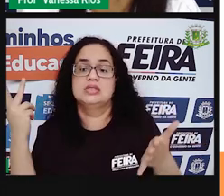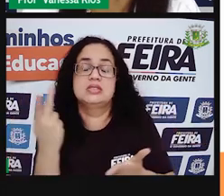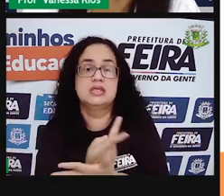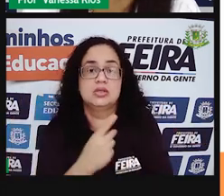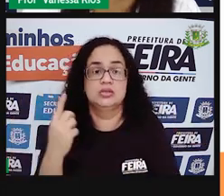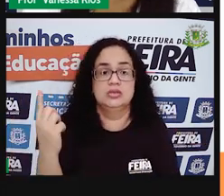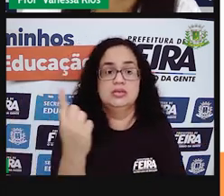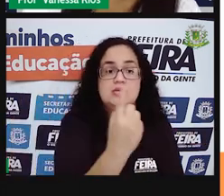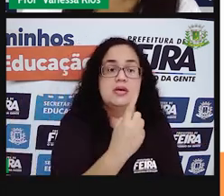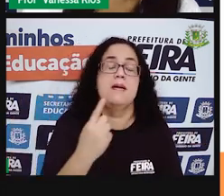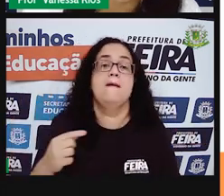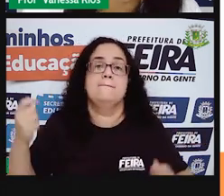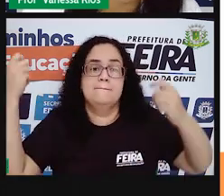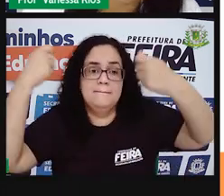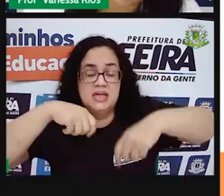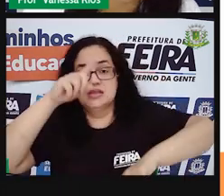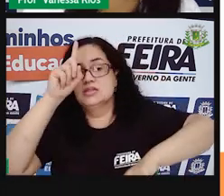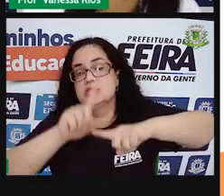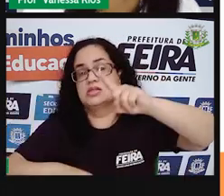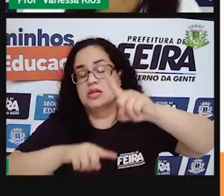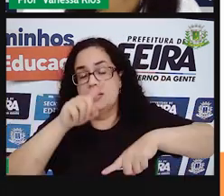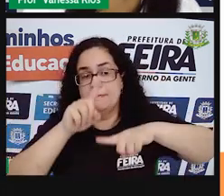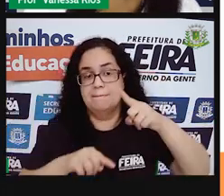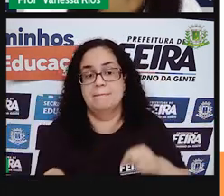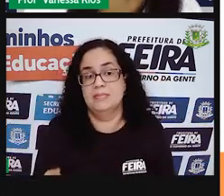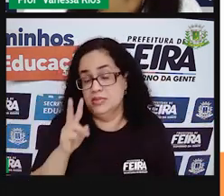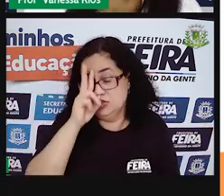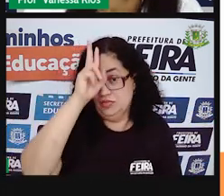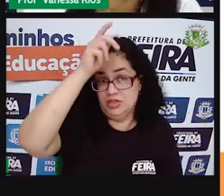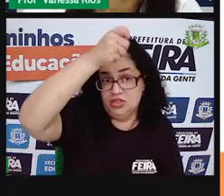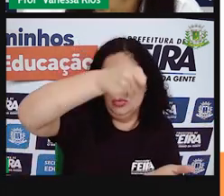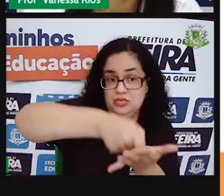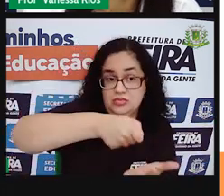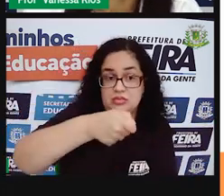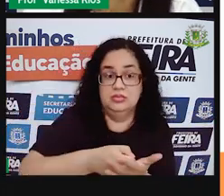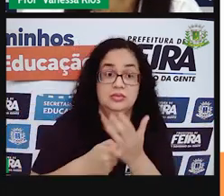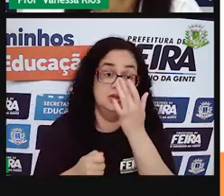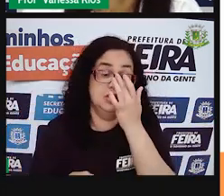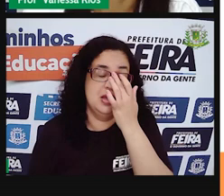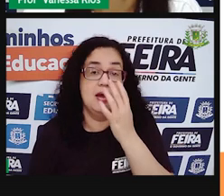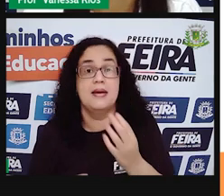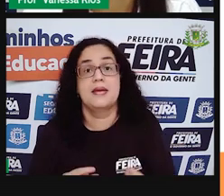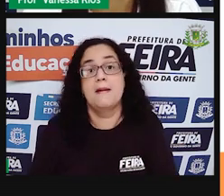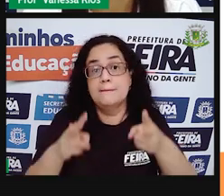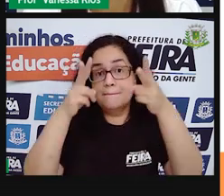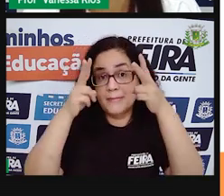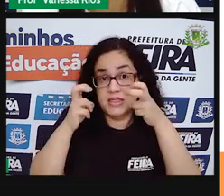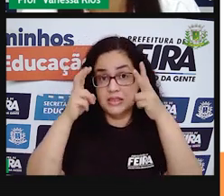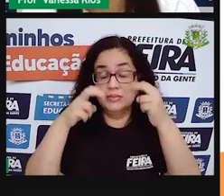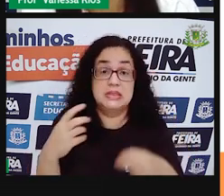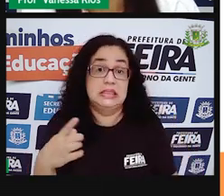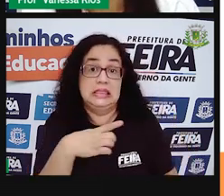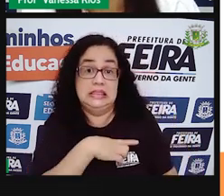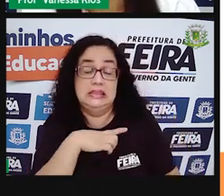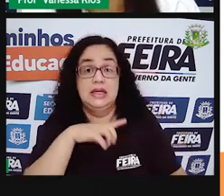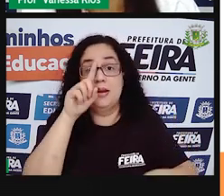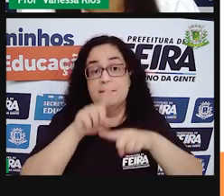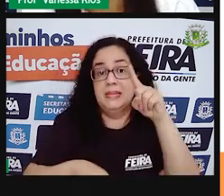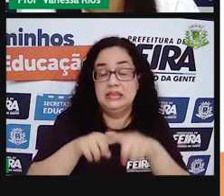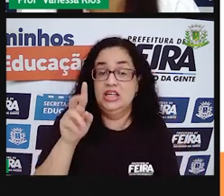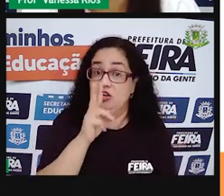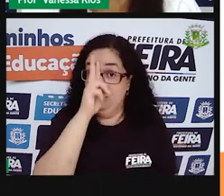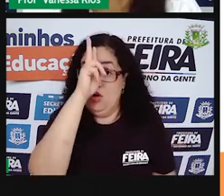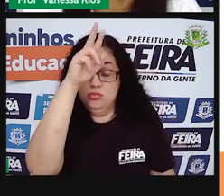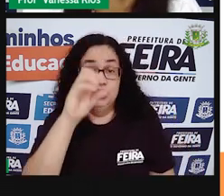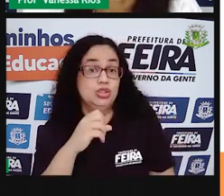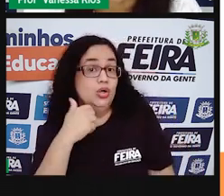eu vou precisar de um material com mais resistência. E essa percepção de que existem materiais mais